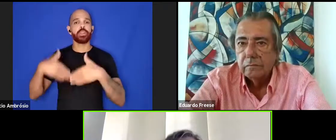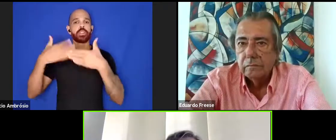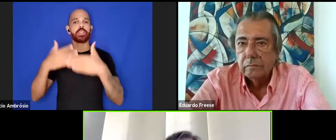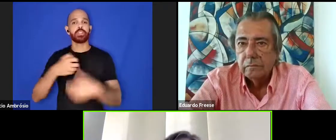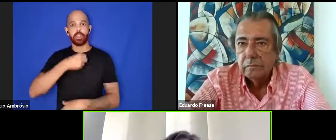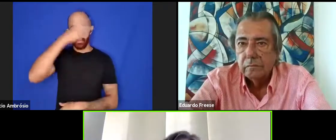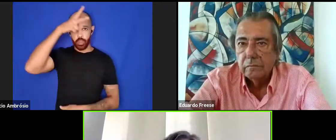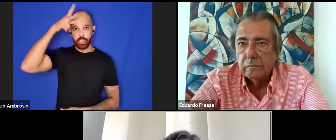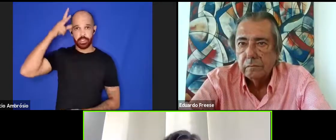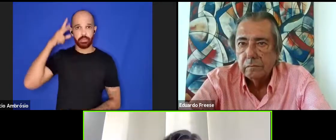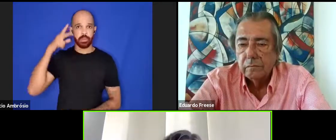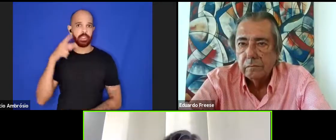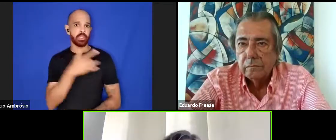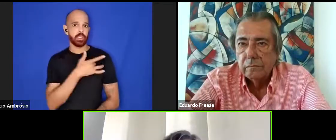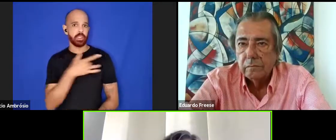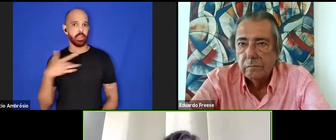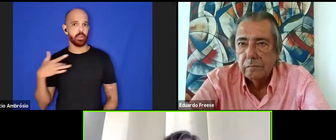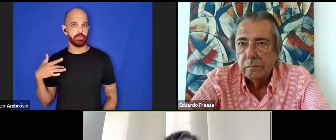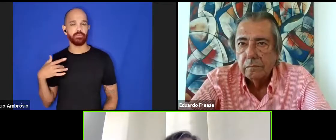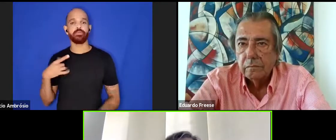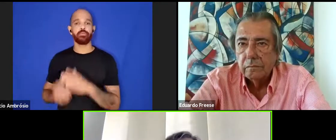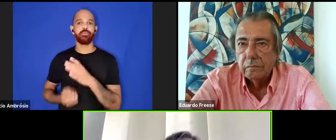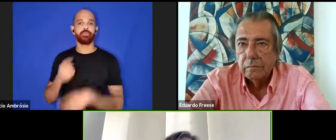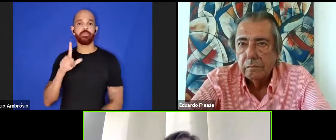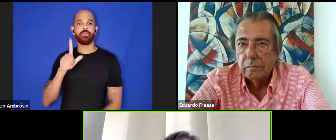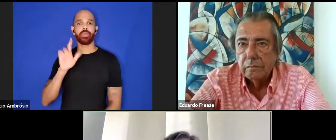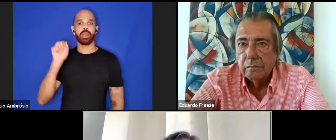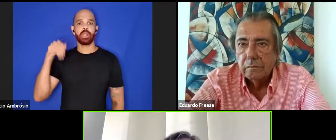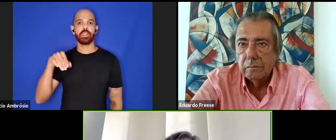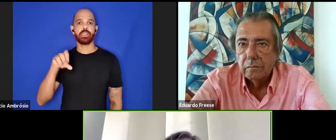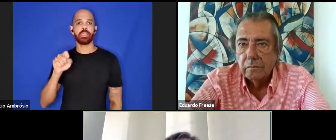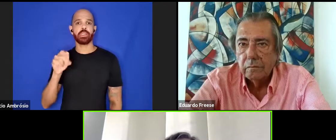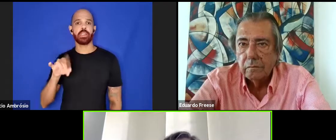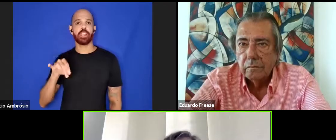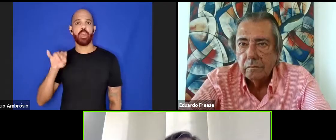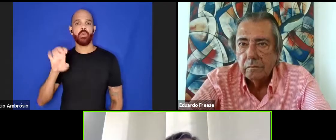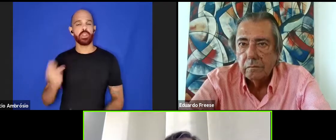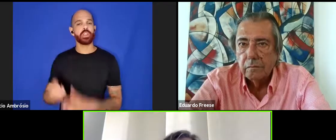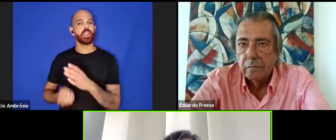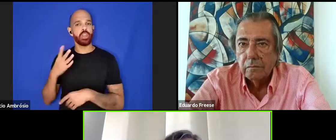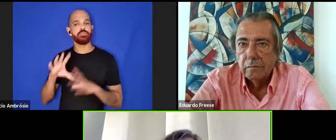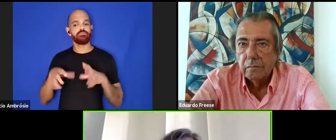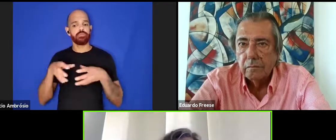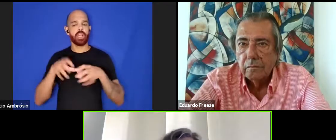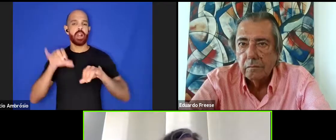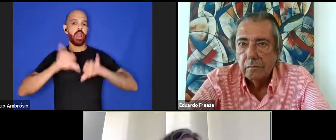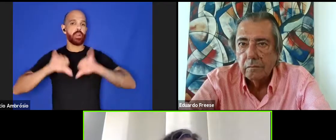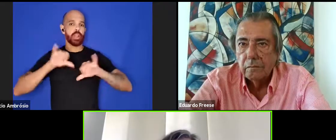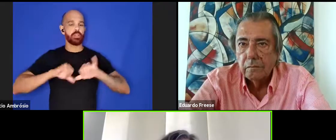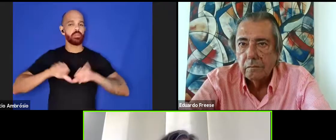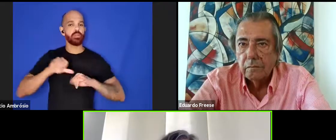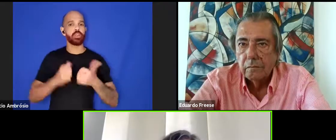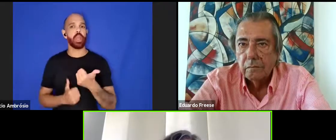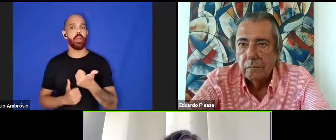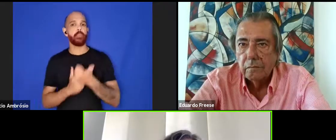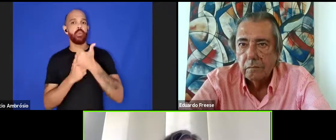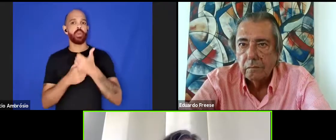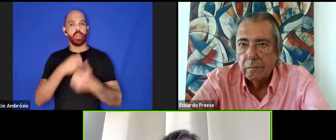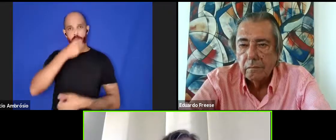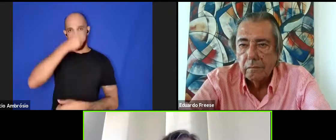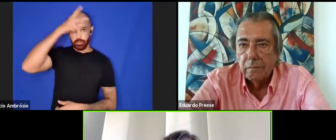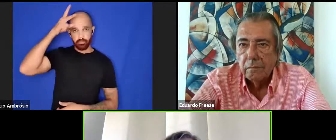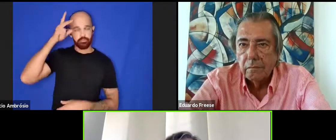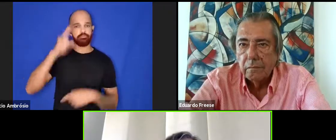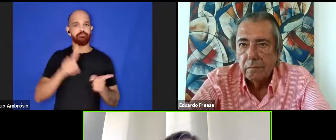saúde. O Lan Saúde, que ele criou, um diretório de grupo de pesquisas, inicialmente era laboratório de apoio à municipalização, ganhando depois